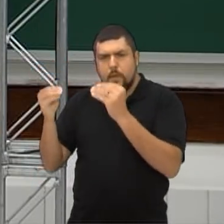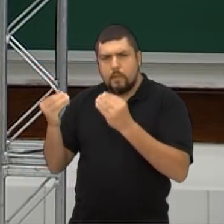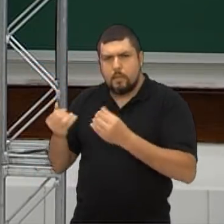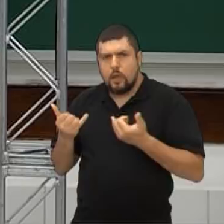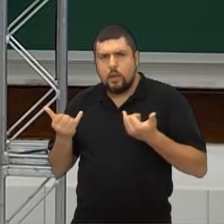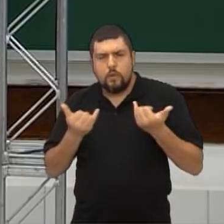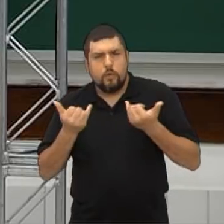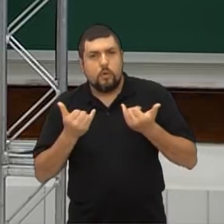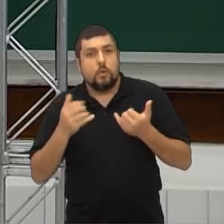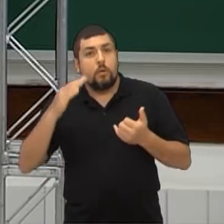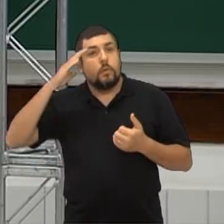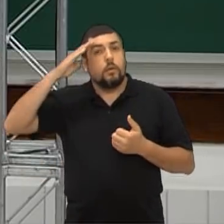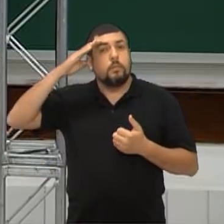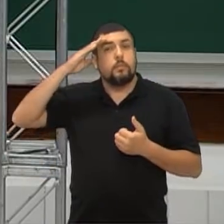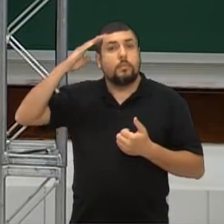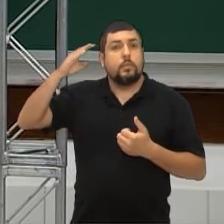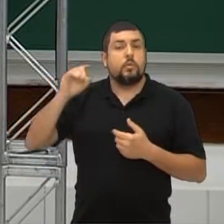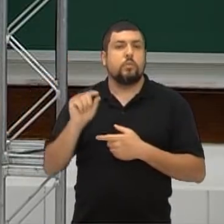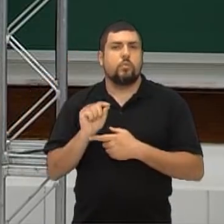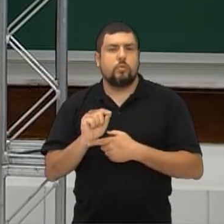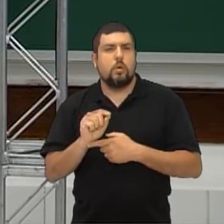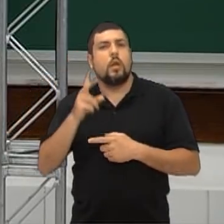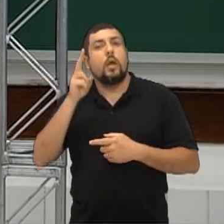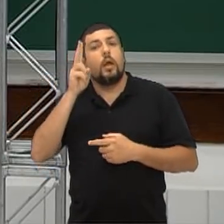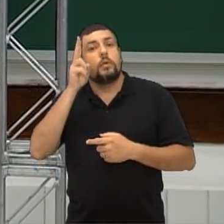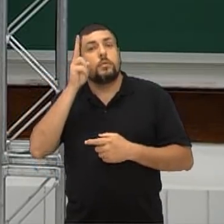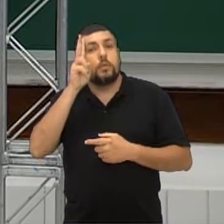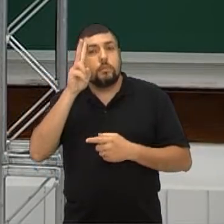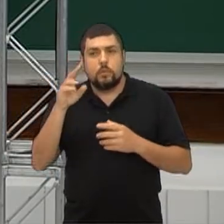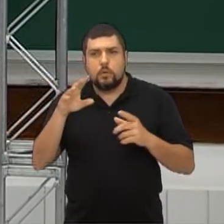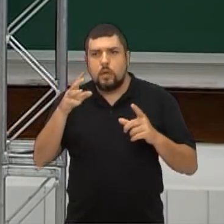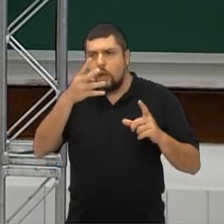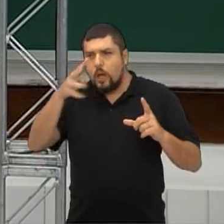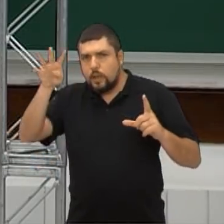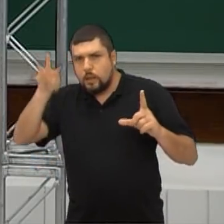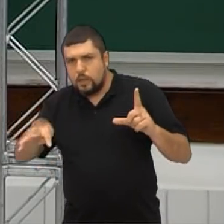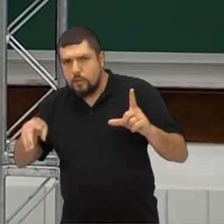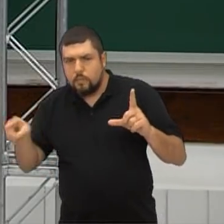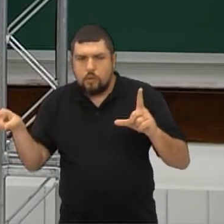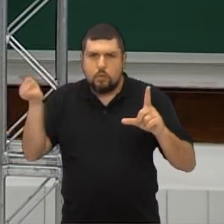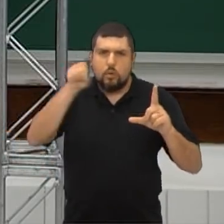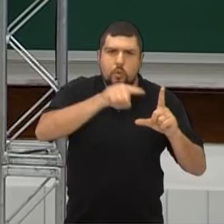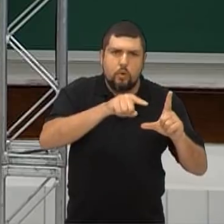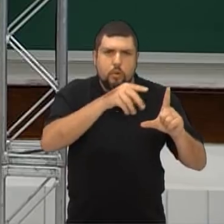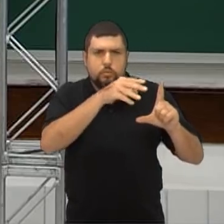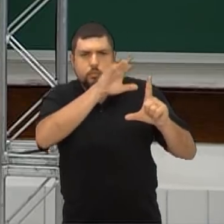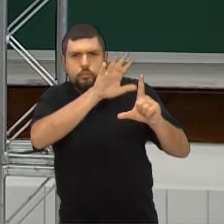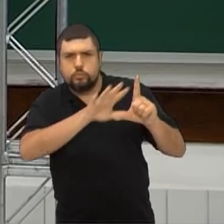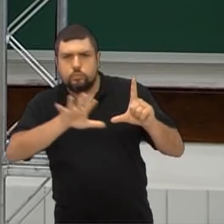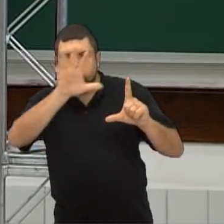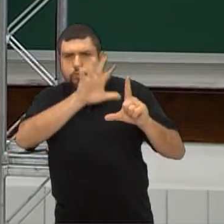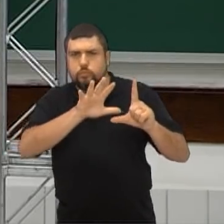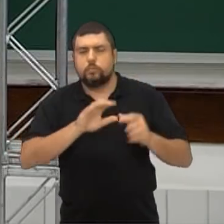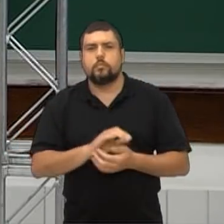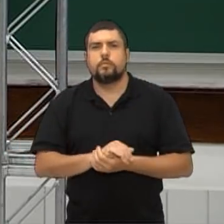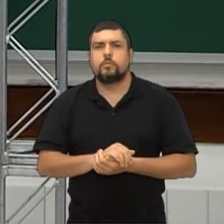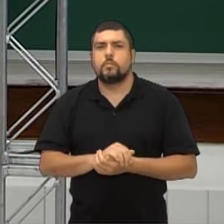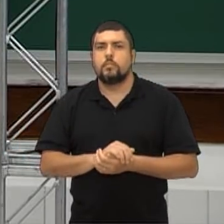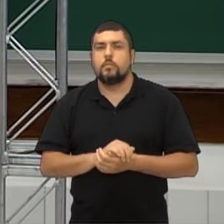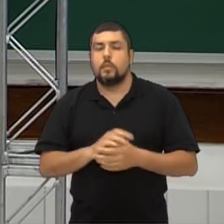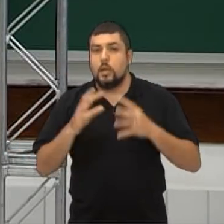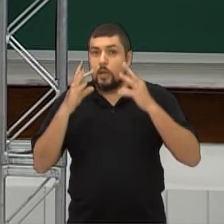tabela e, principalmente, a gente relacionou as tabelas, os gráficos com o plano cartesiano. Preste